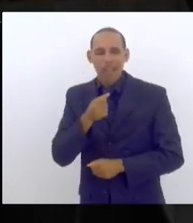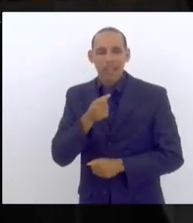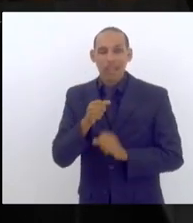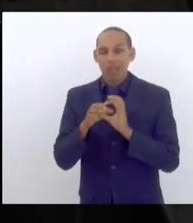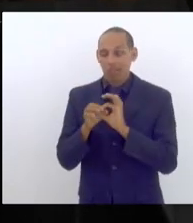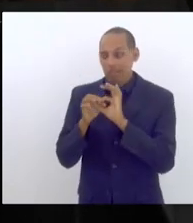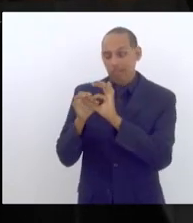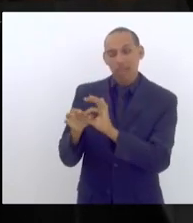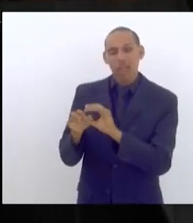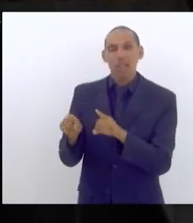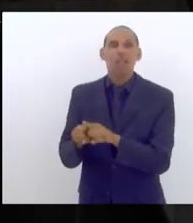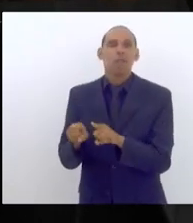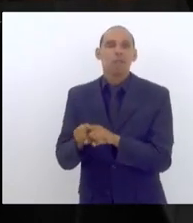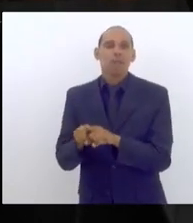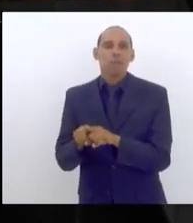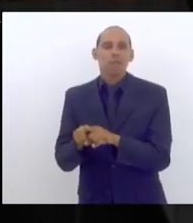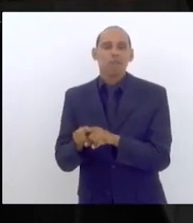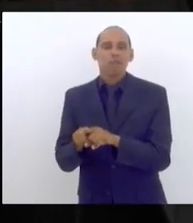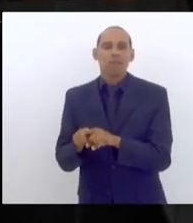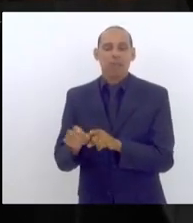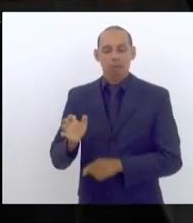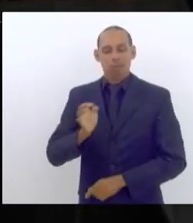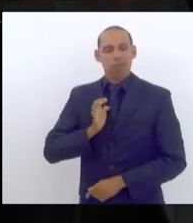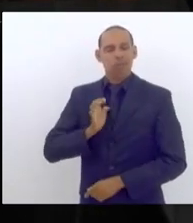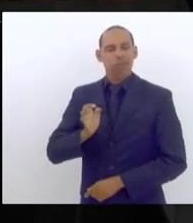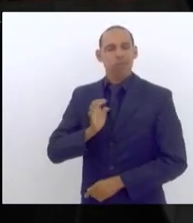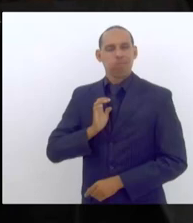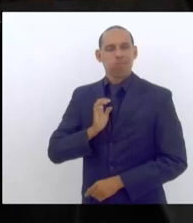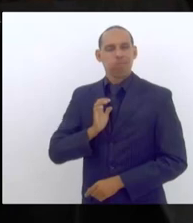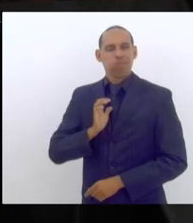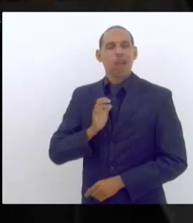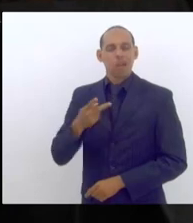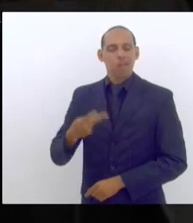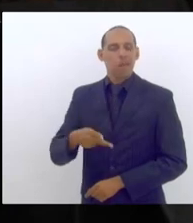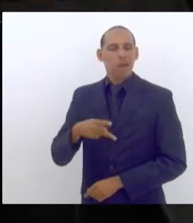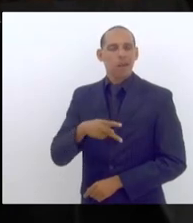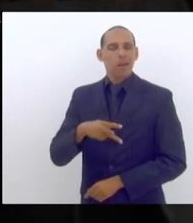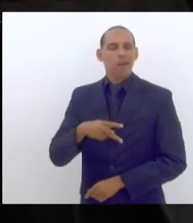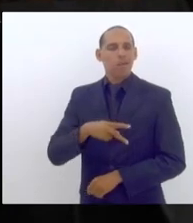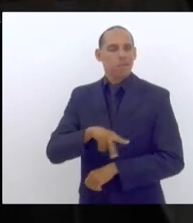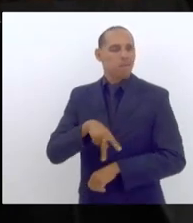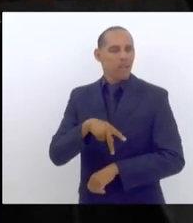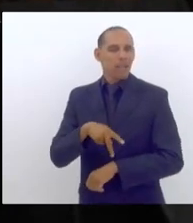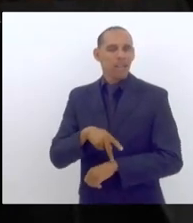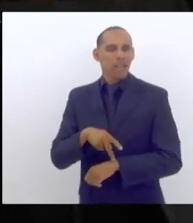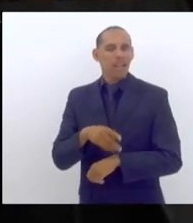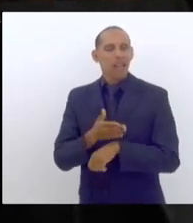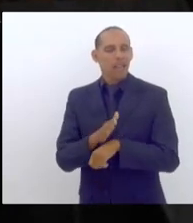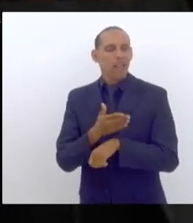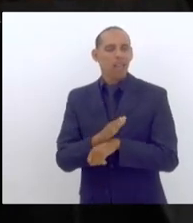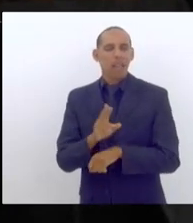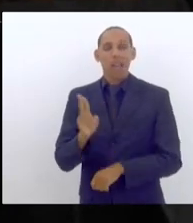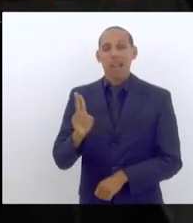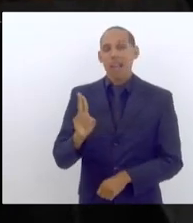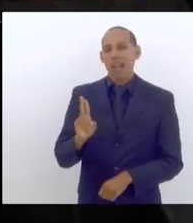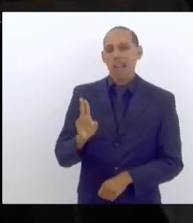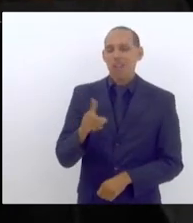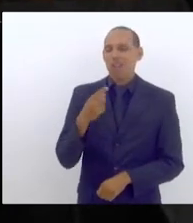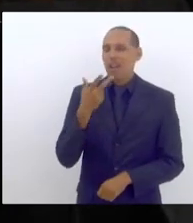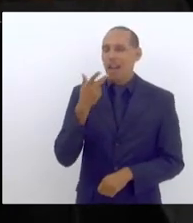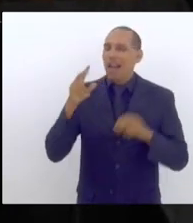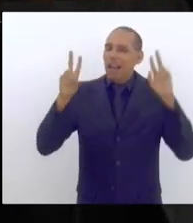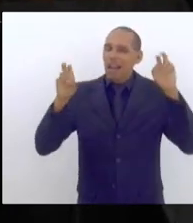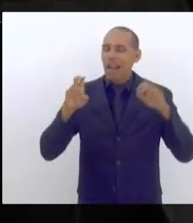associado aos grandes ricos desse país que praticam o que a gente chama de